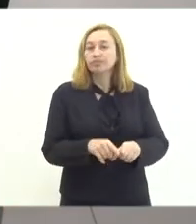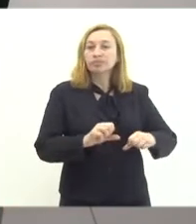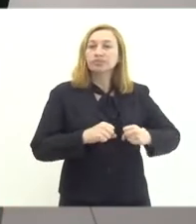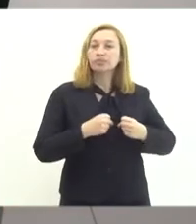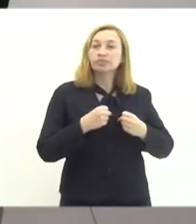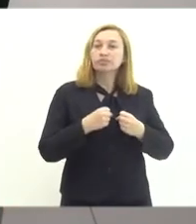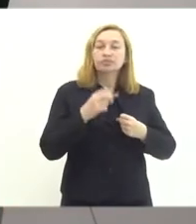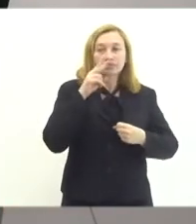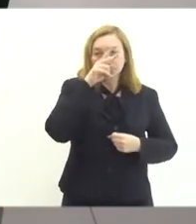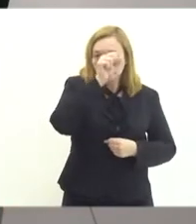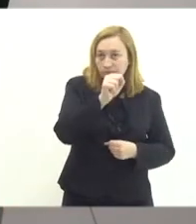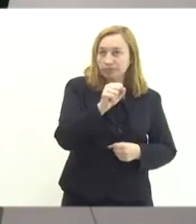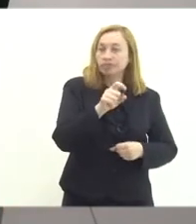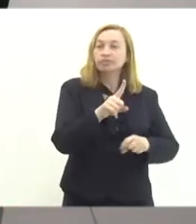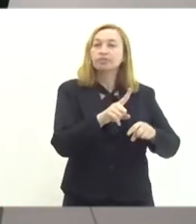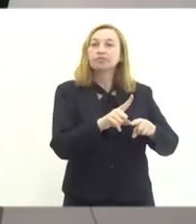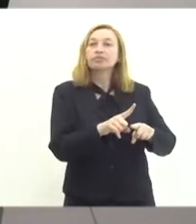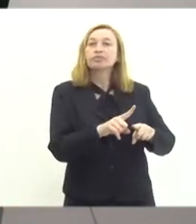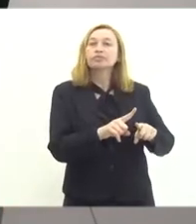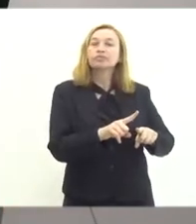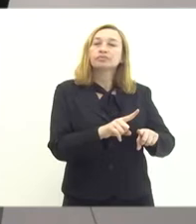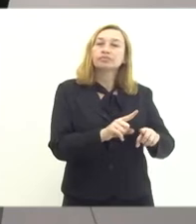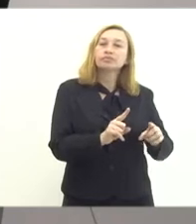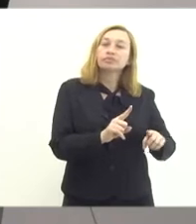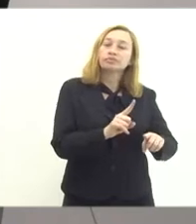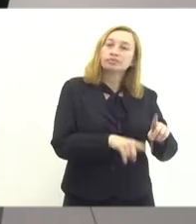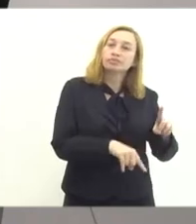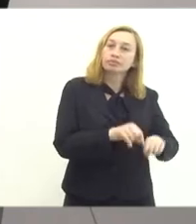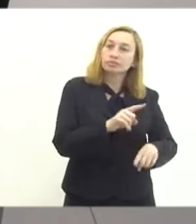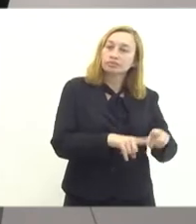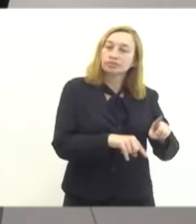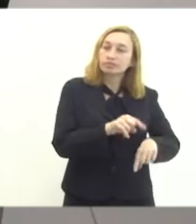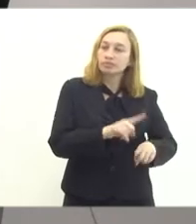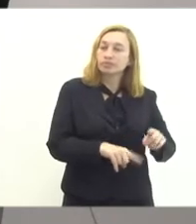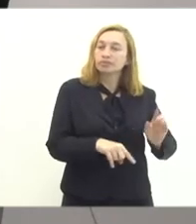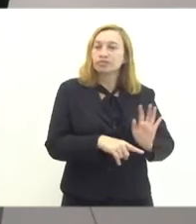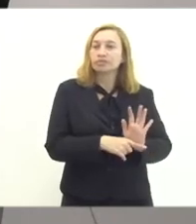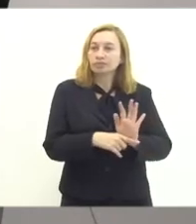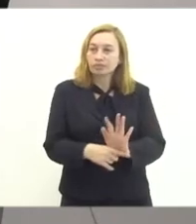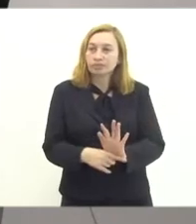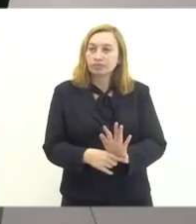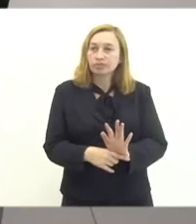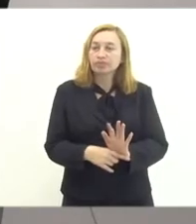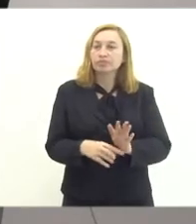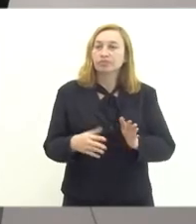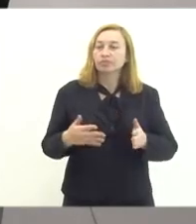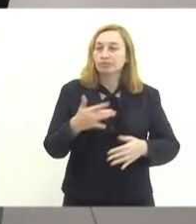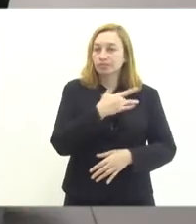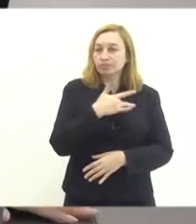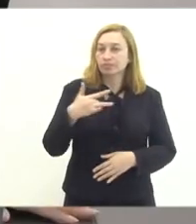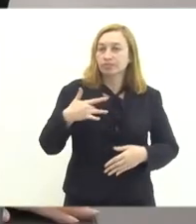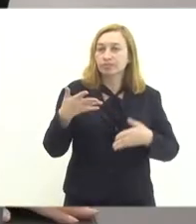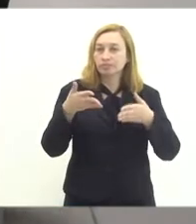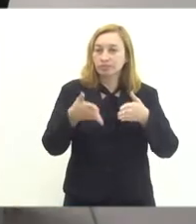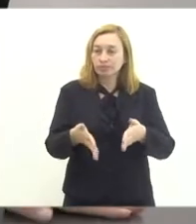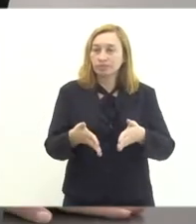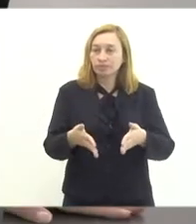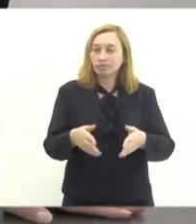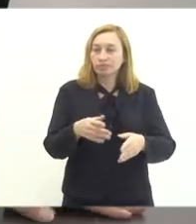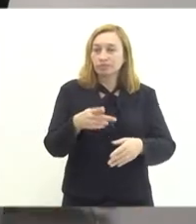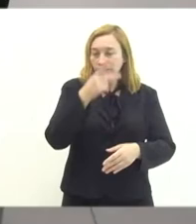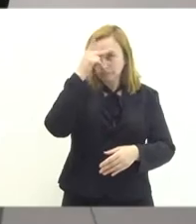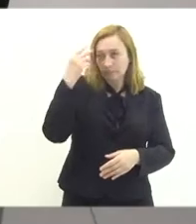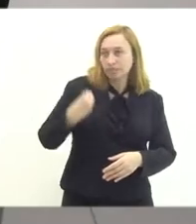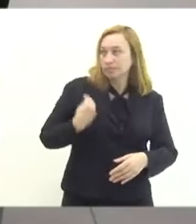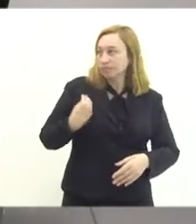fortalecimento dos equipamentos de assistência e saúde voltados para a população ampliação do consultório na Rua um